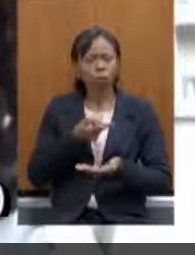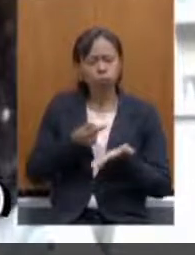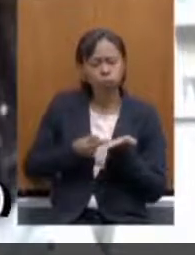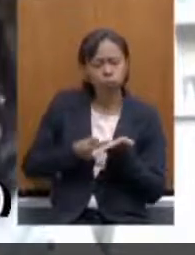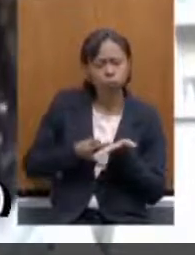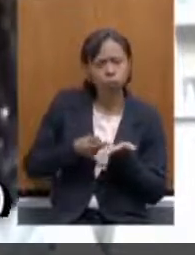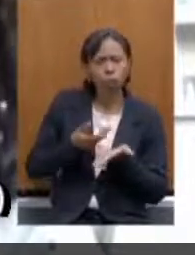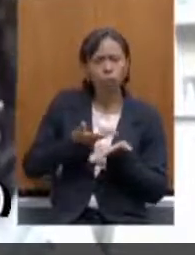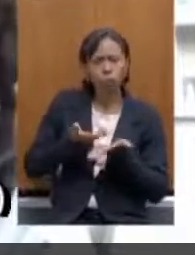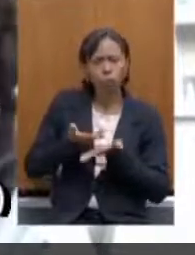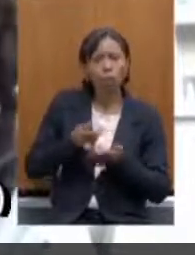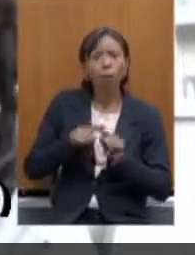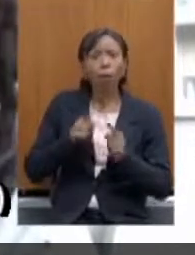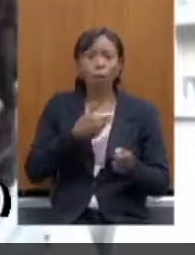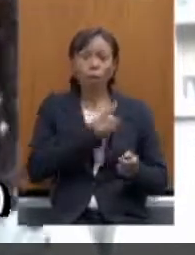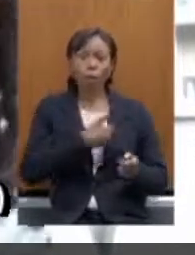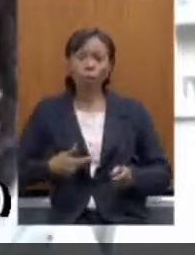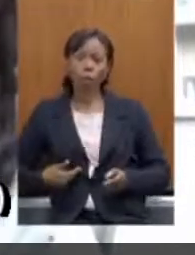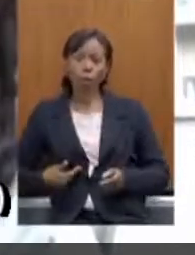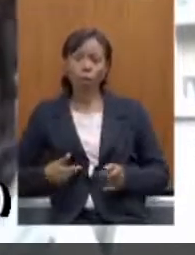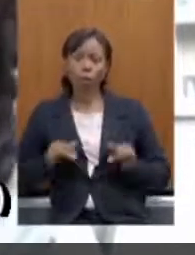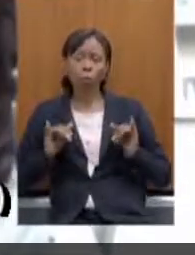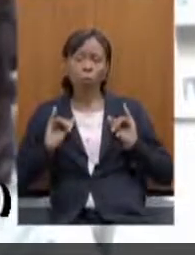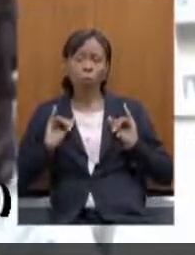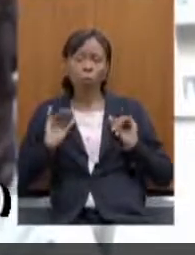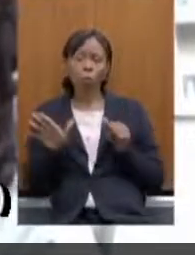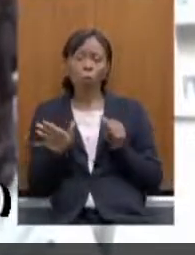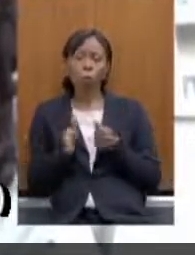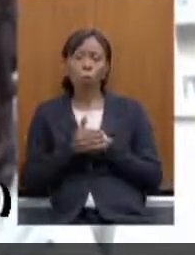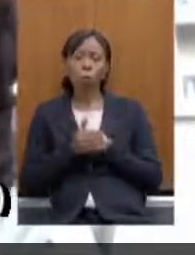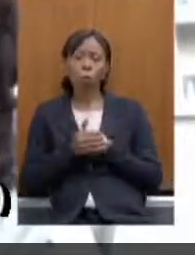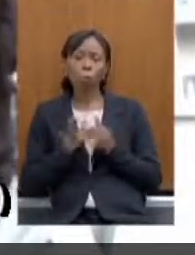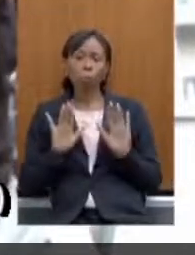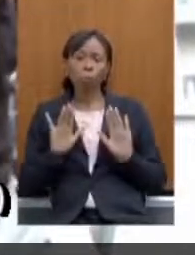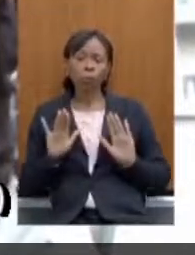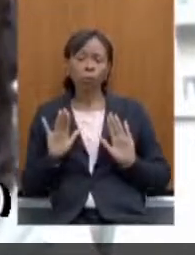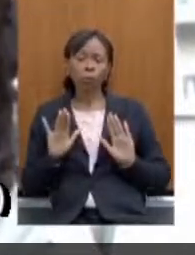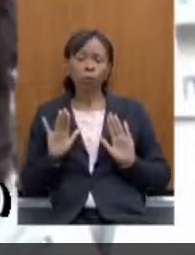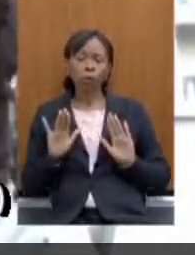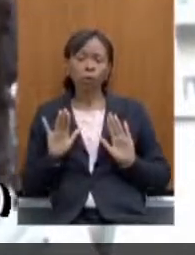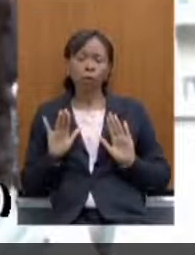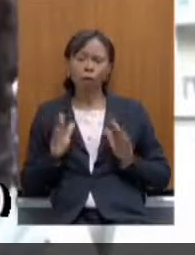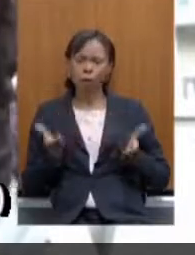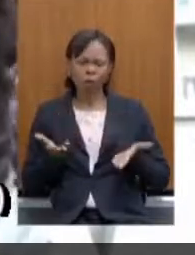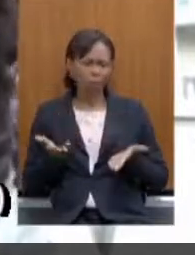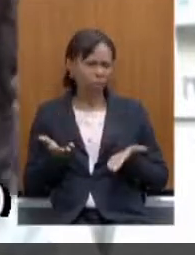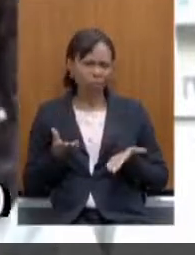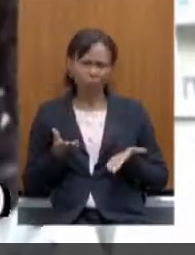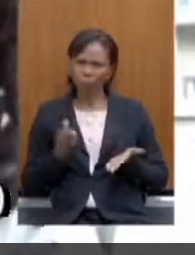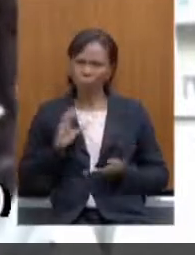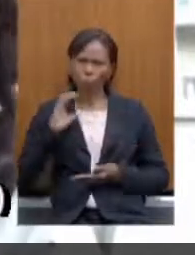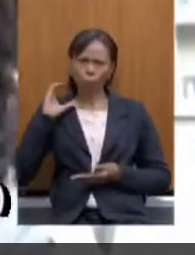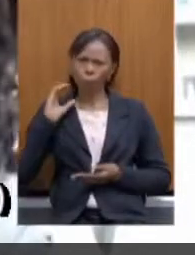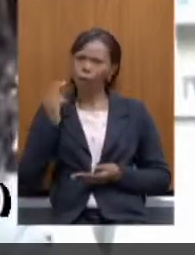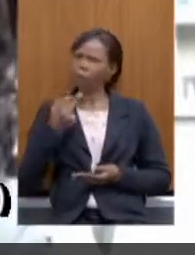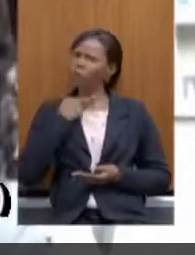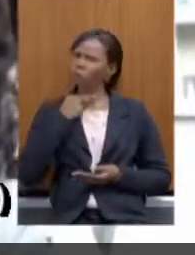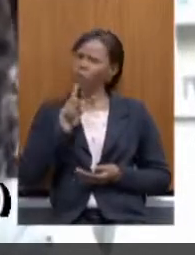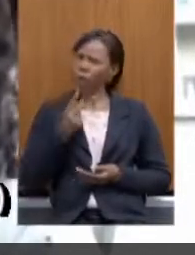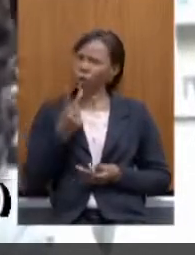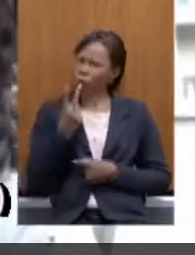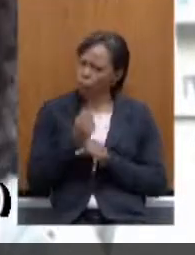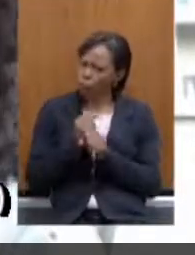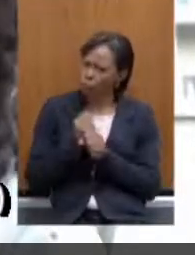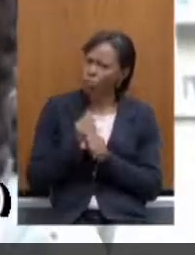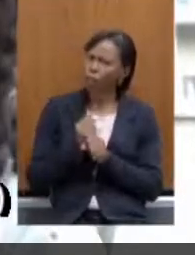mas o governo do estado falando isso né esse lugar não estamos dando grave mais dois anos de governo o